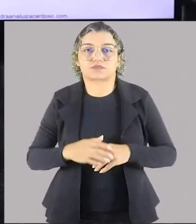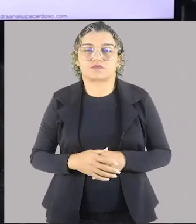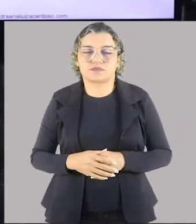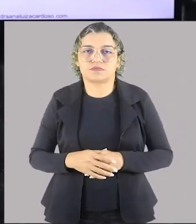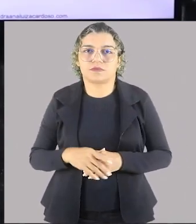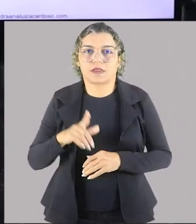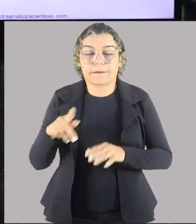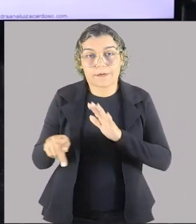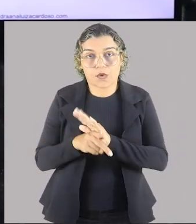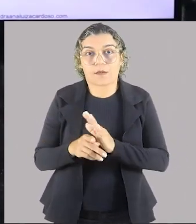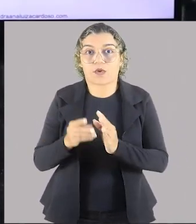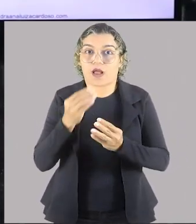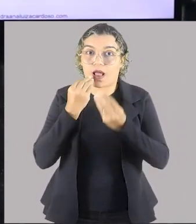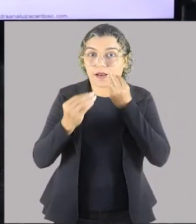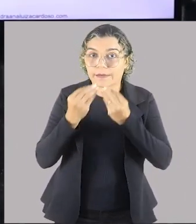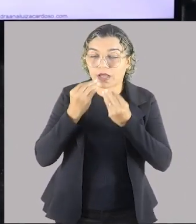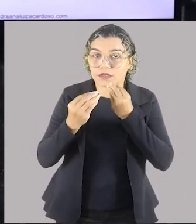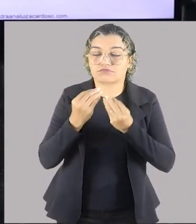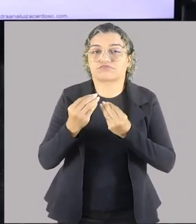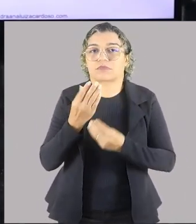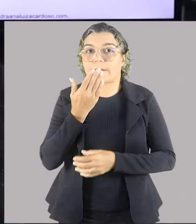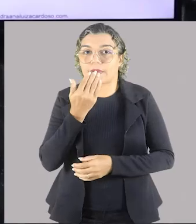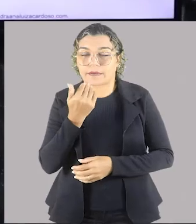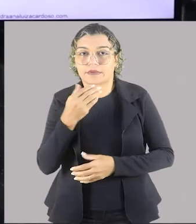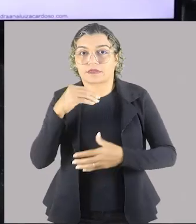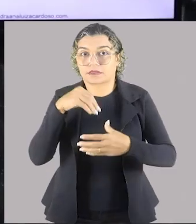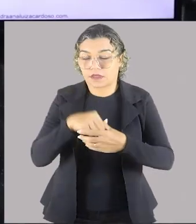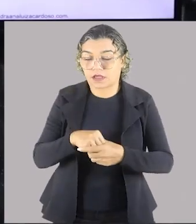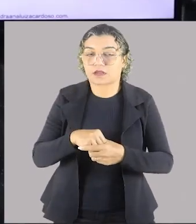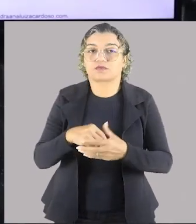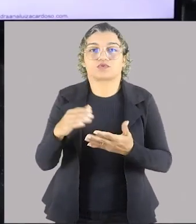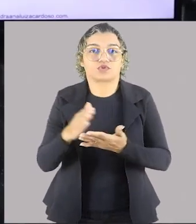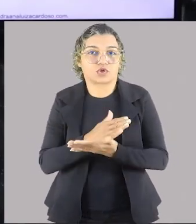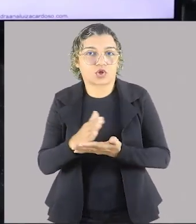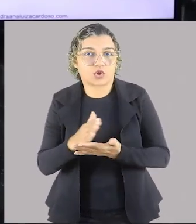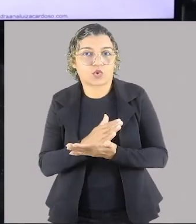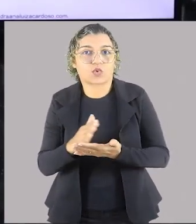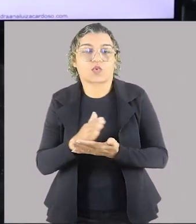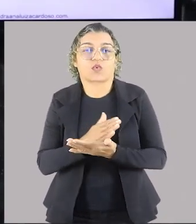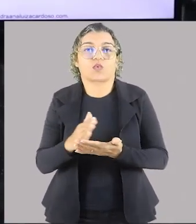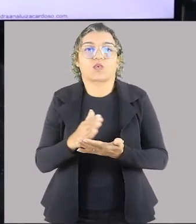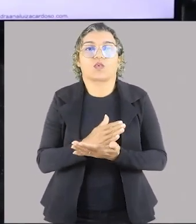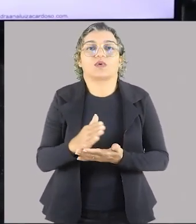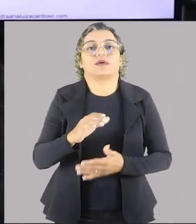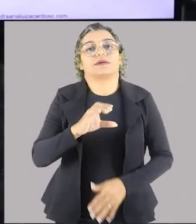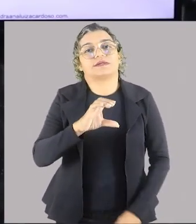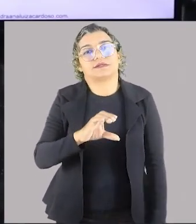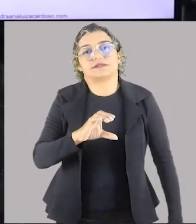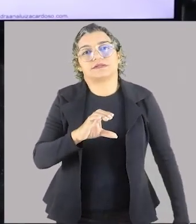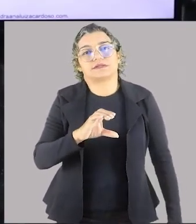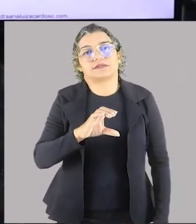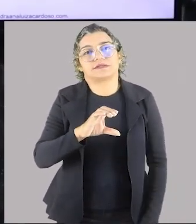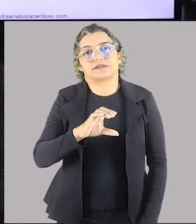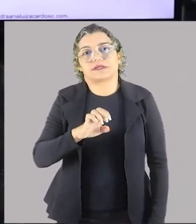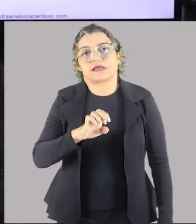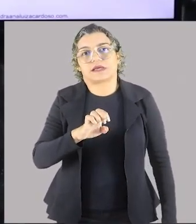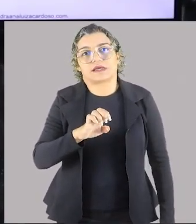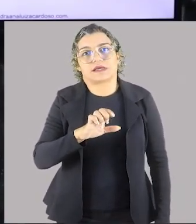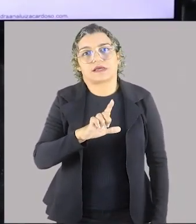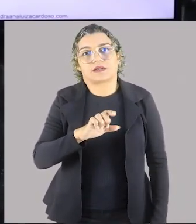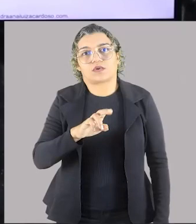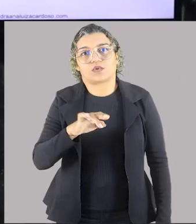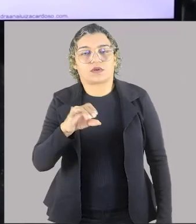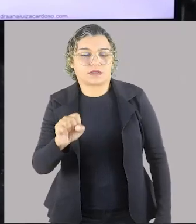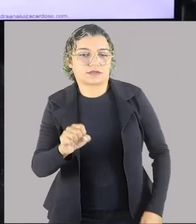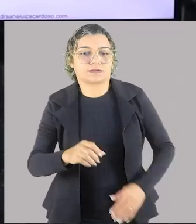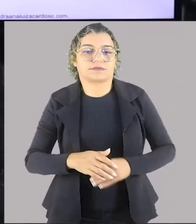vem dos alimentos, certo? Dentro dos adipócitos, que são as células específicas para guardar a gordura. O